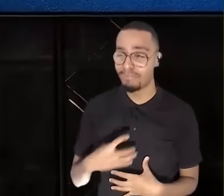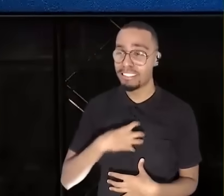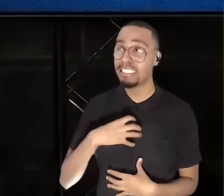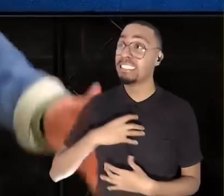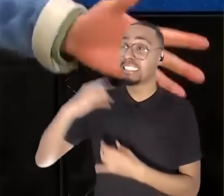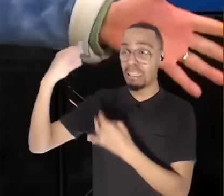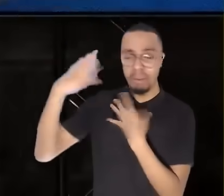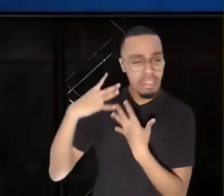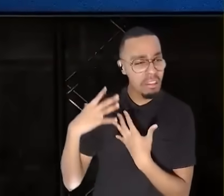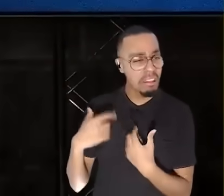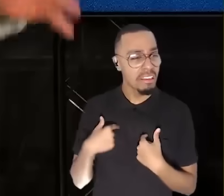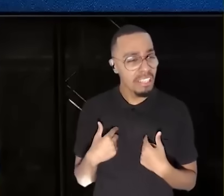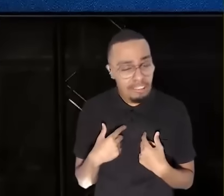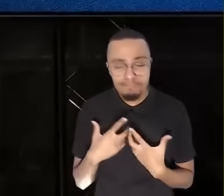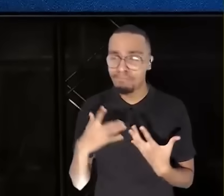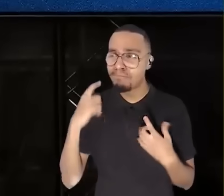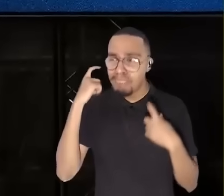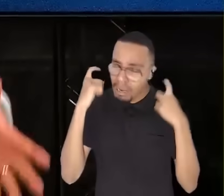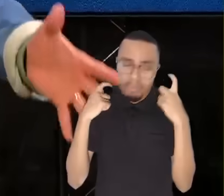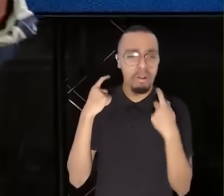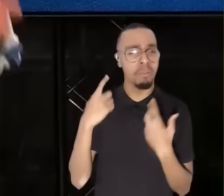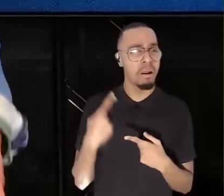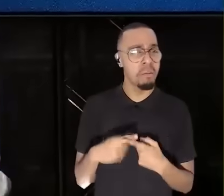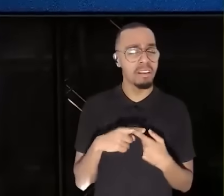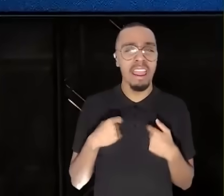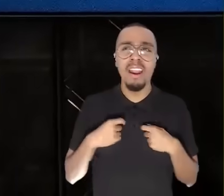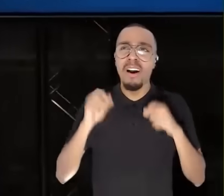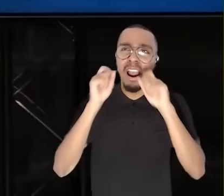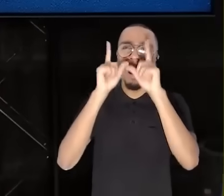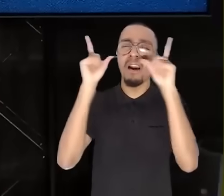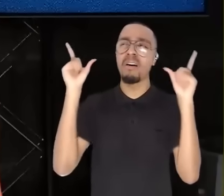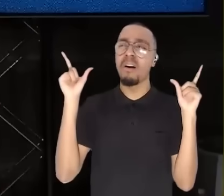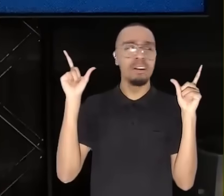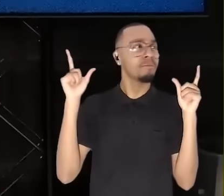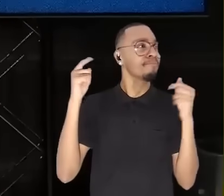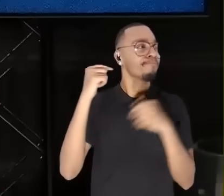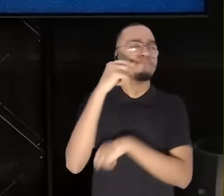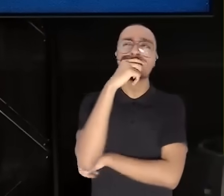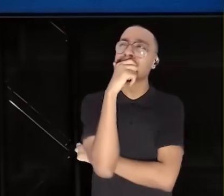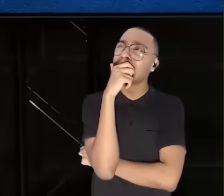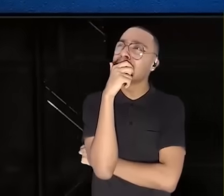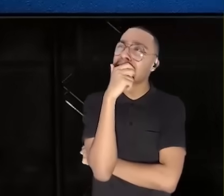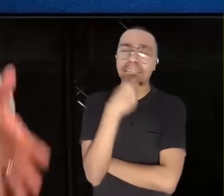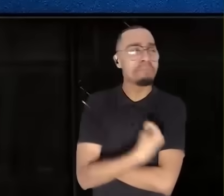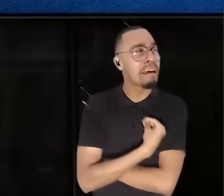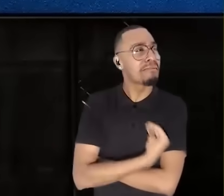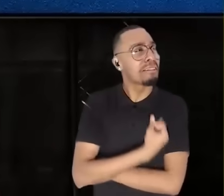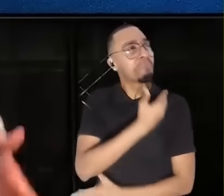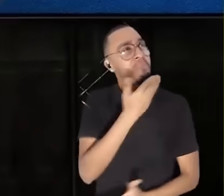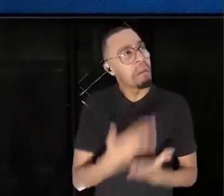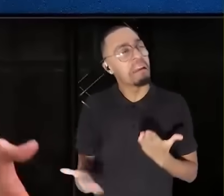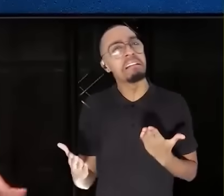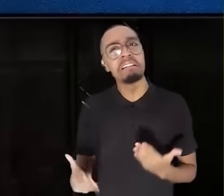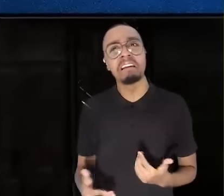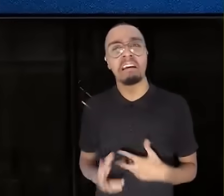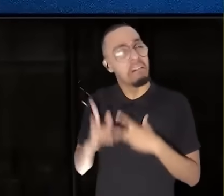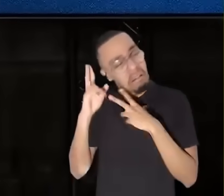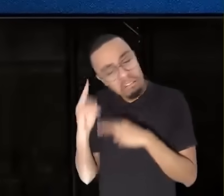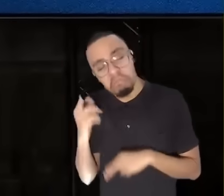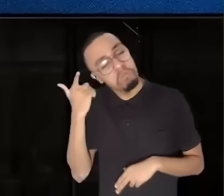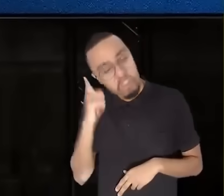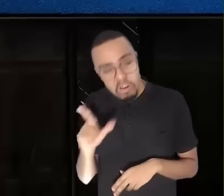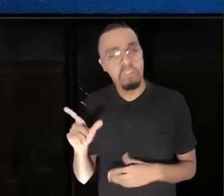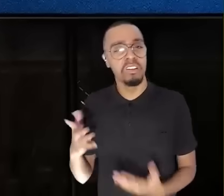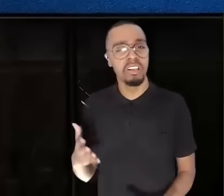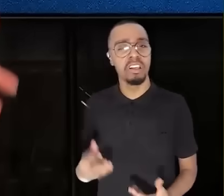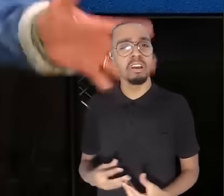abandonada? Então por que eu estou desesperado? Então por que eu acordo de manhã achando que a vida não tem sentido, então por que eu não durmo mais? Como